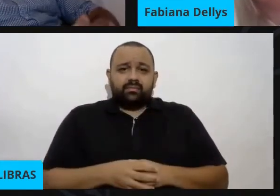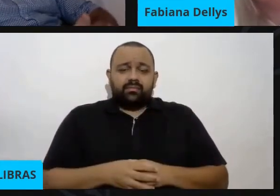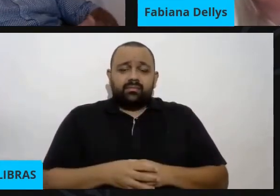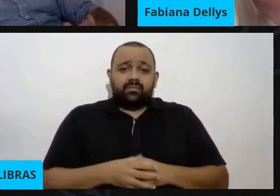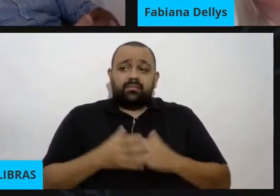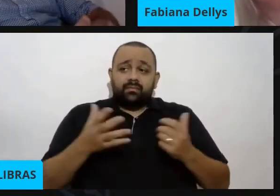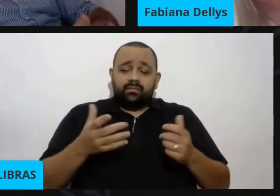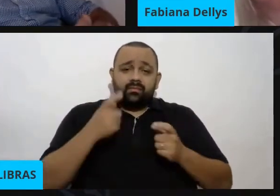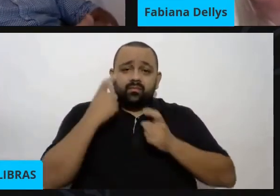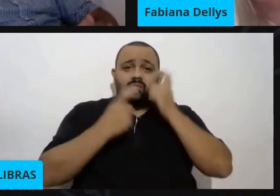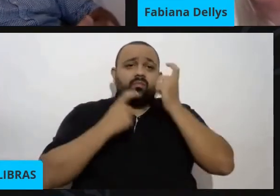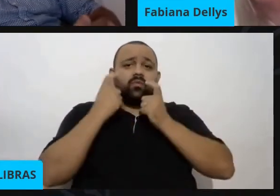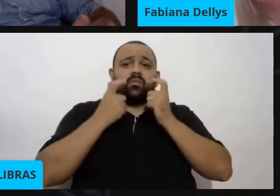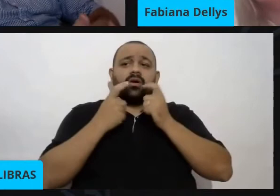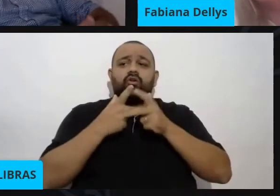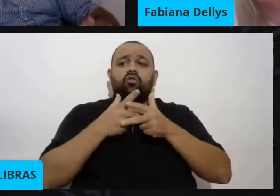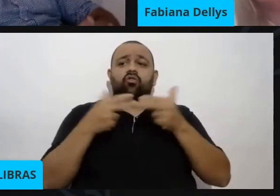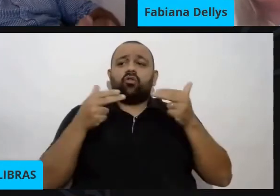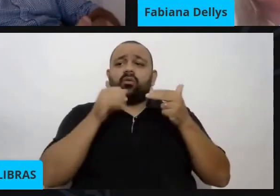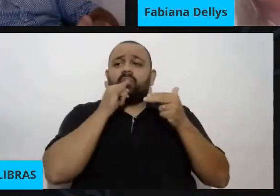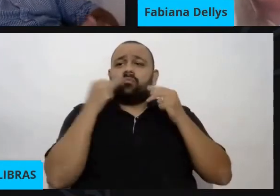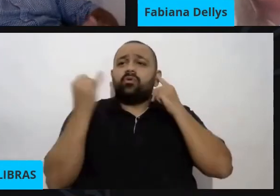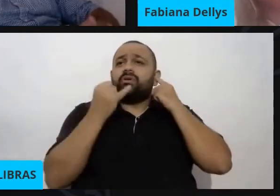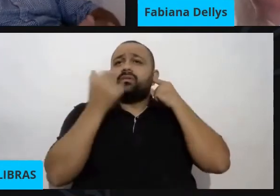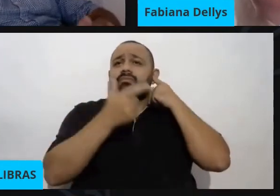Não se preocupe com coisas que não têm valor.